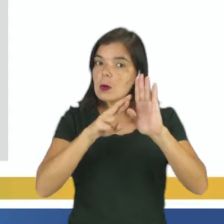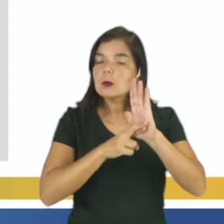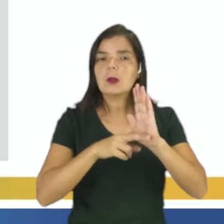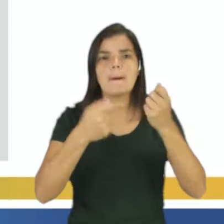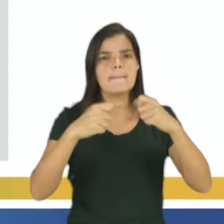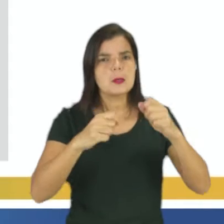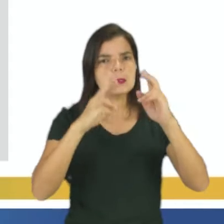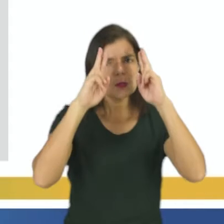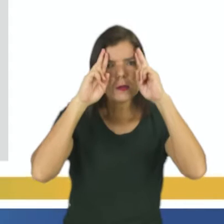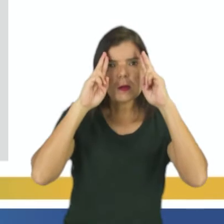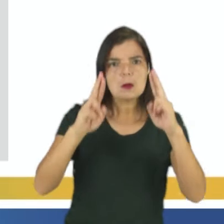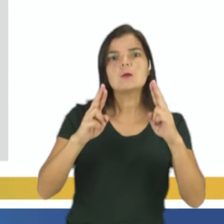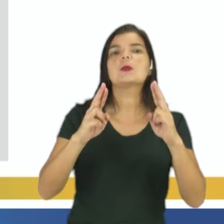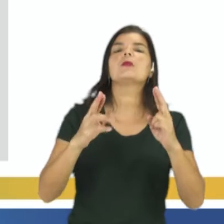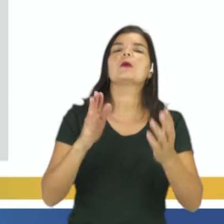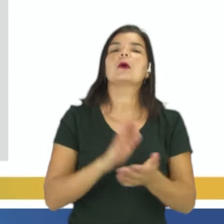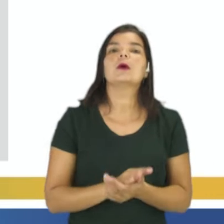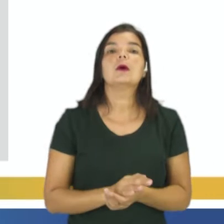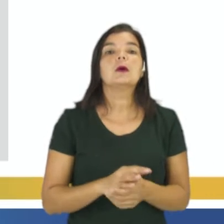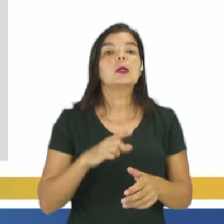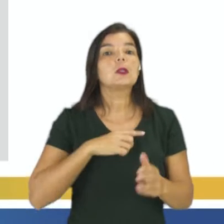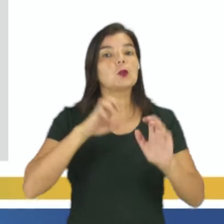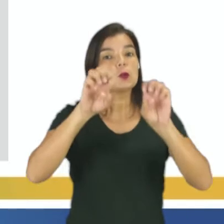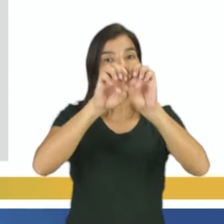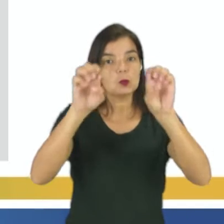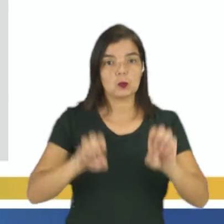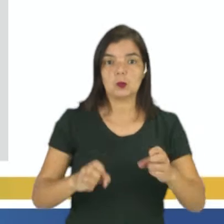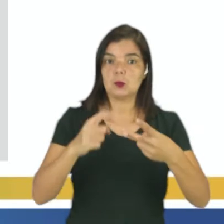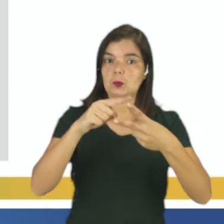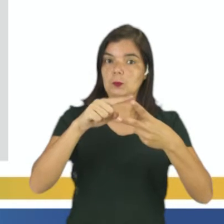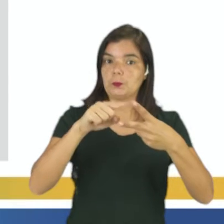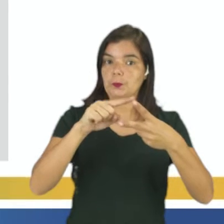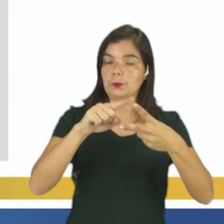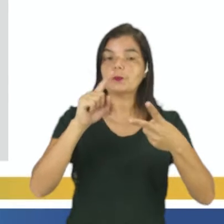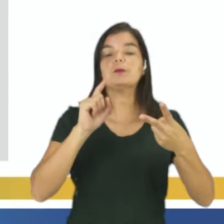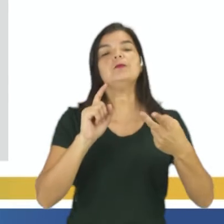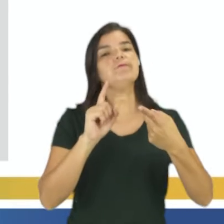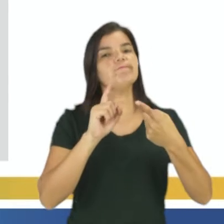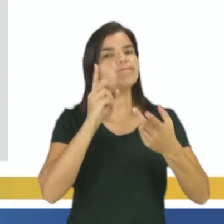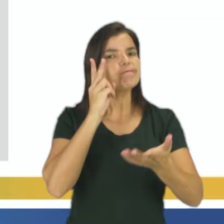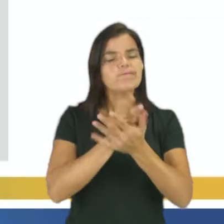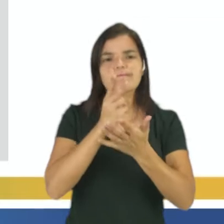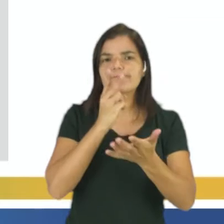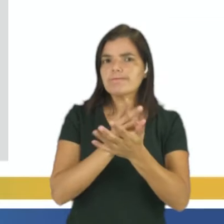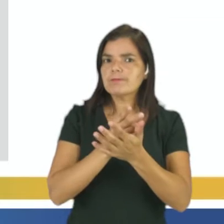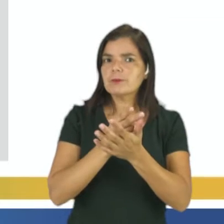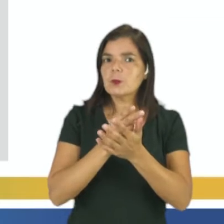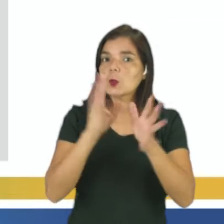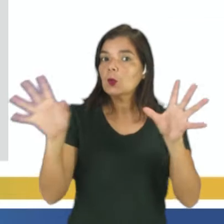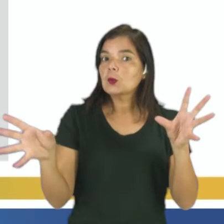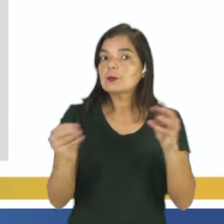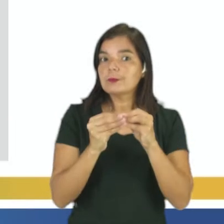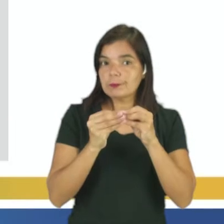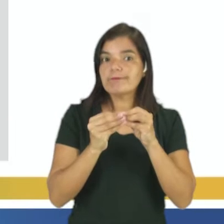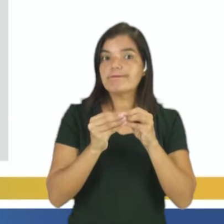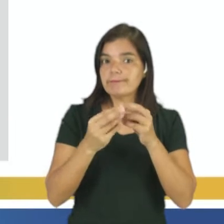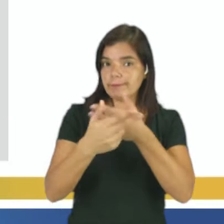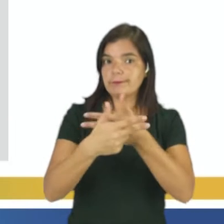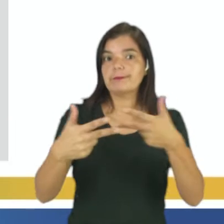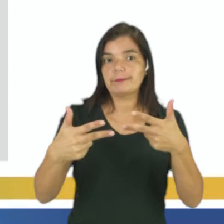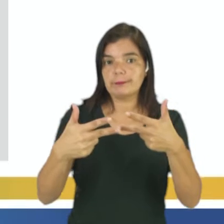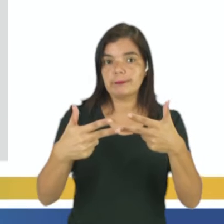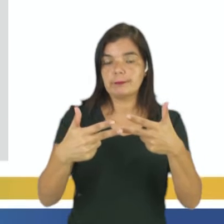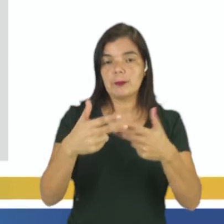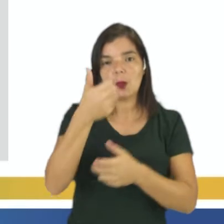prender e entender. A estrutura ela se divide em duas partes. A primeira é sempre trabalhado um resumo do